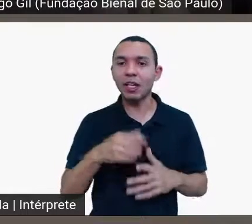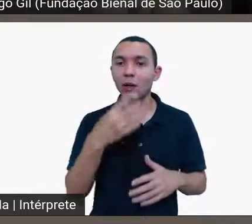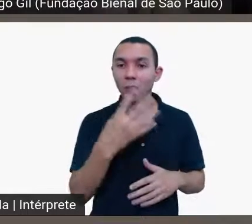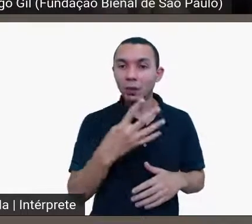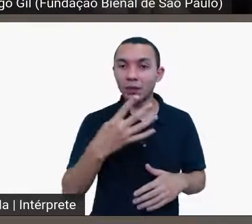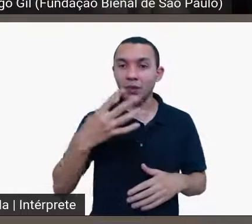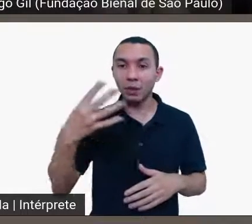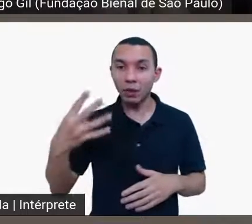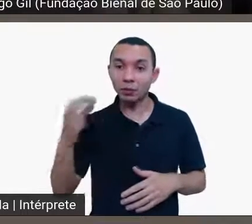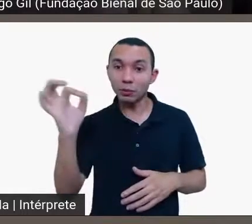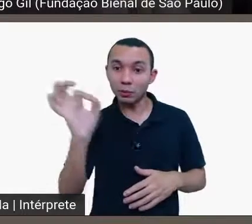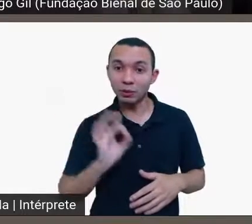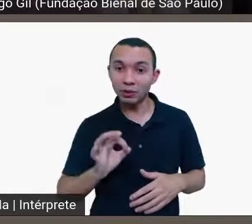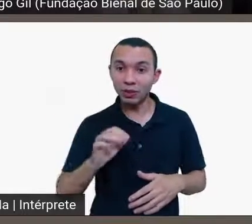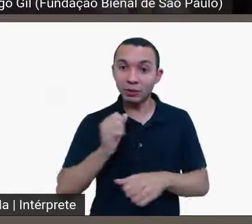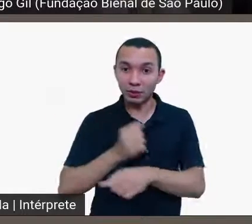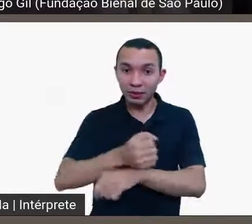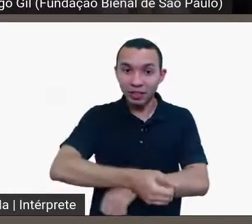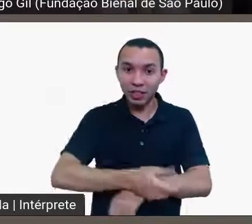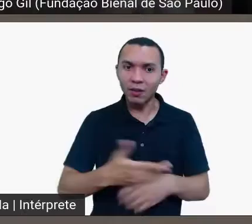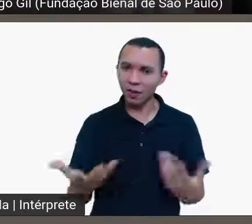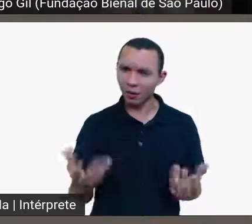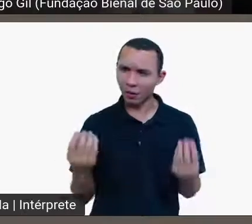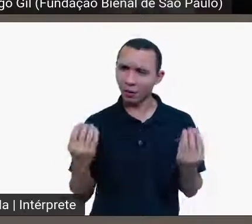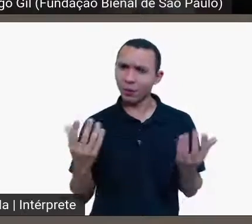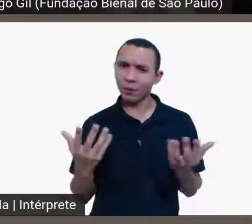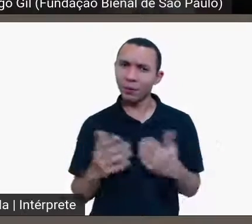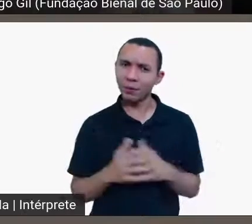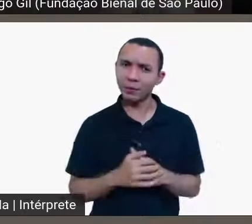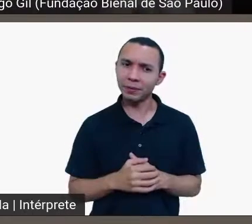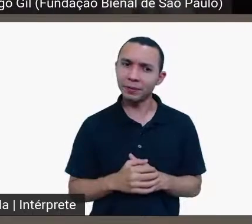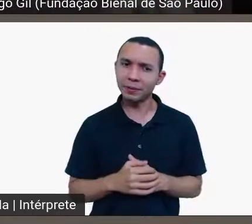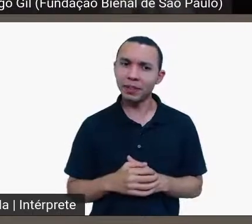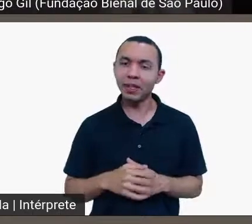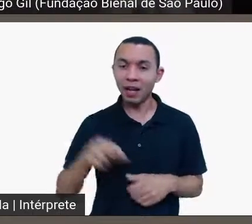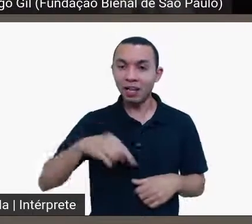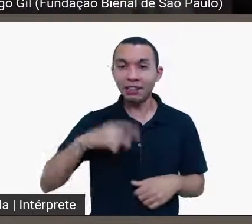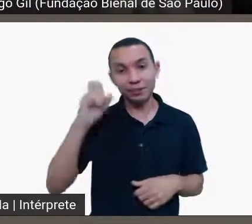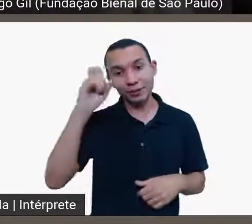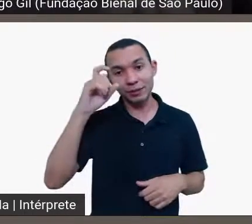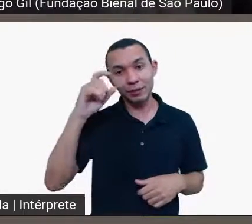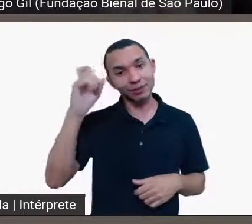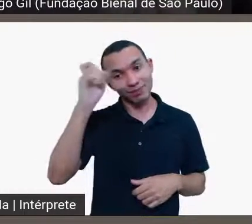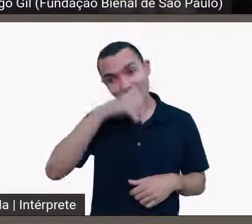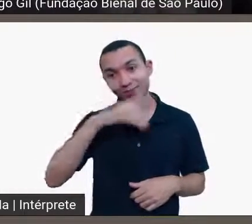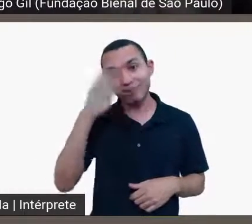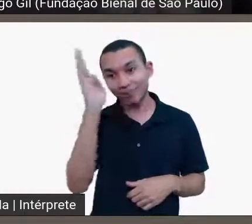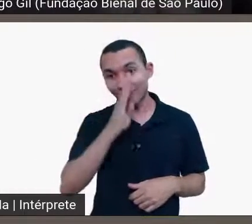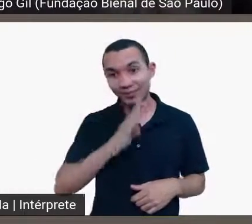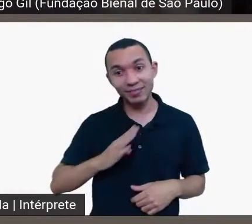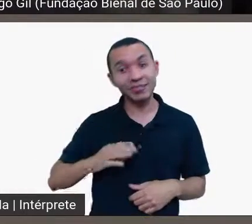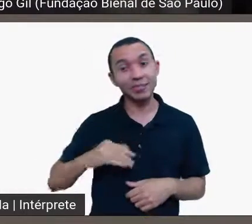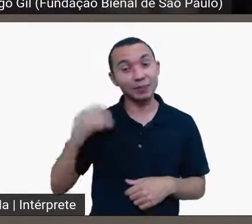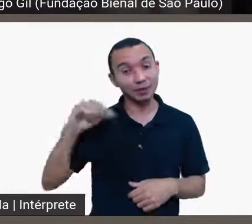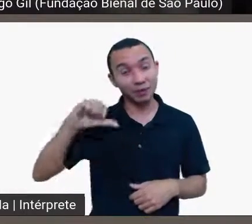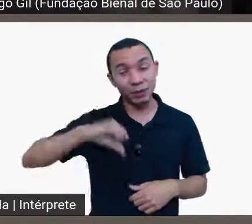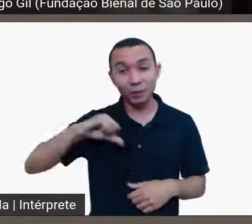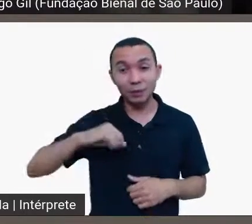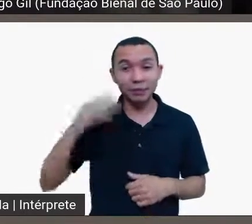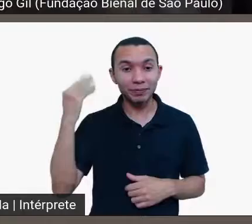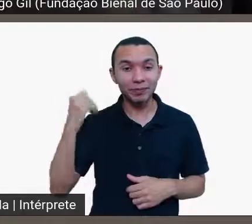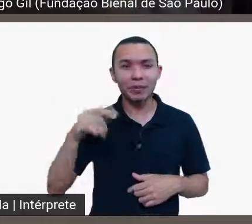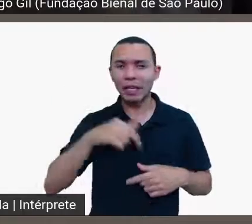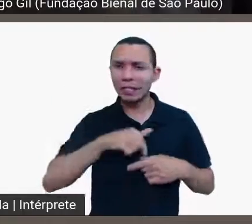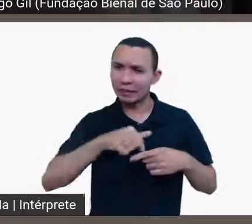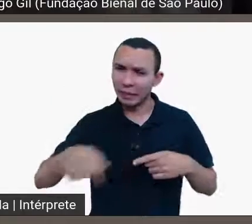analfabetismo. Até isso, imagina só, a situação no Brasil é cruel. Então, acho que não dá para pensar semana, não dá para